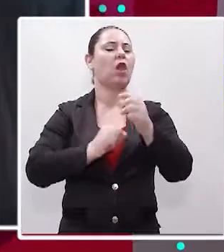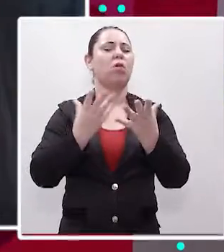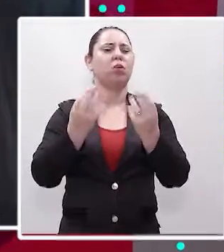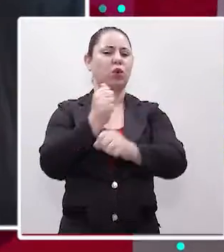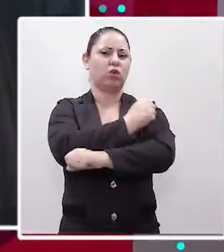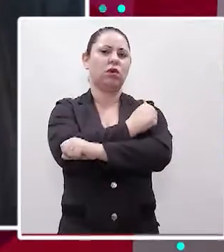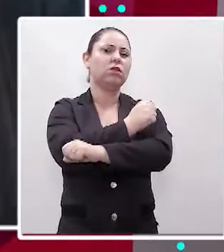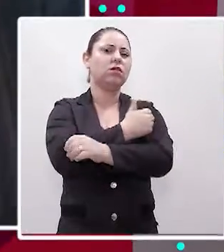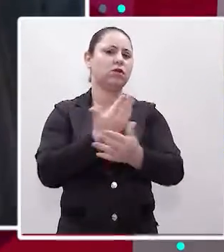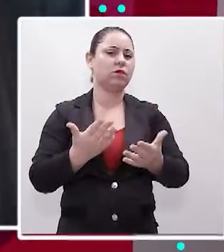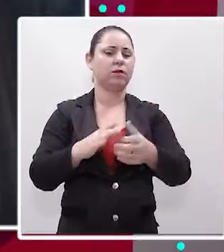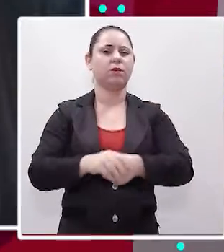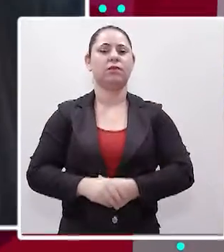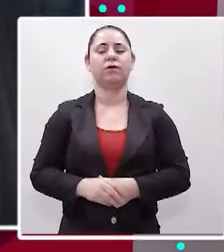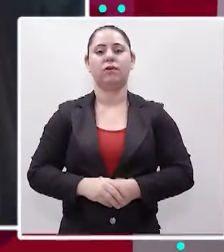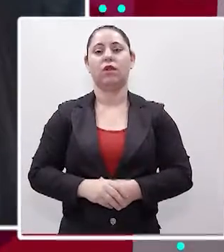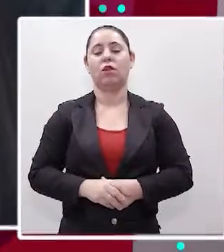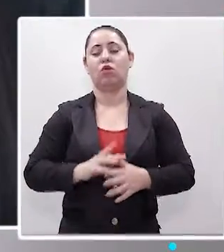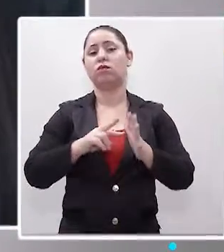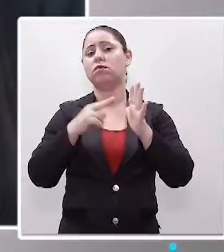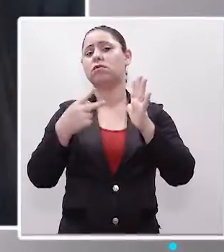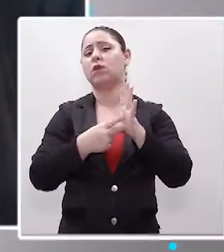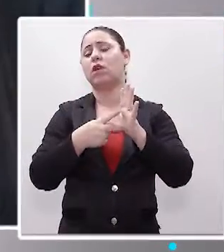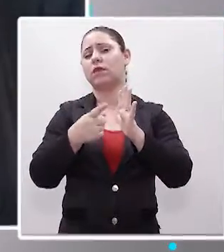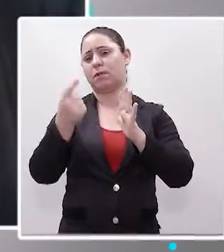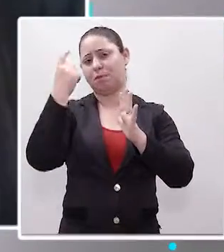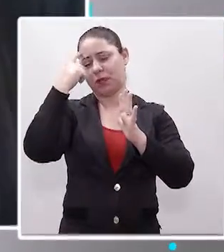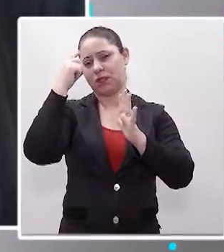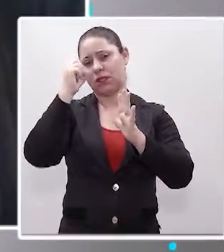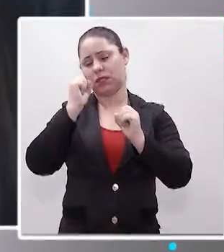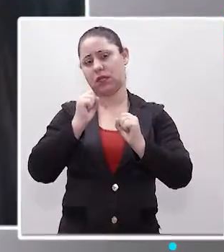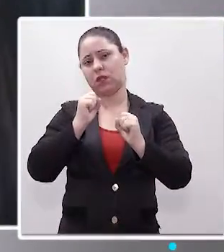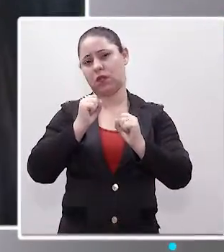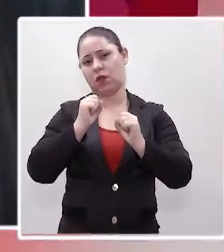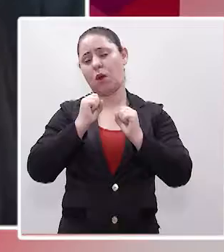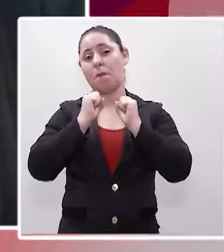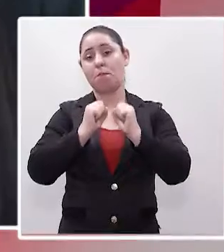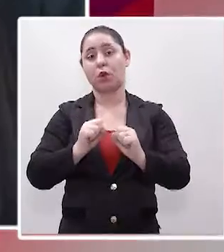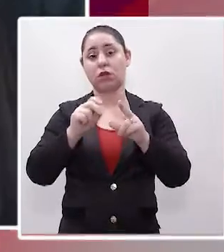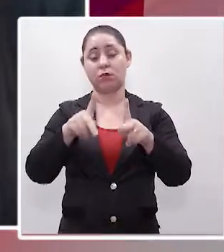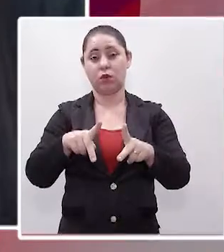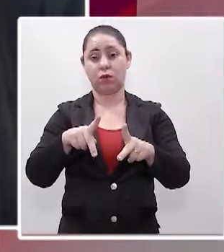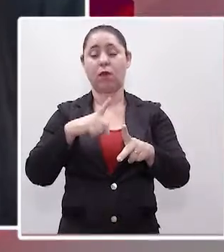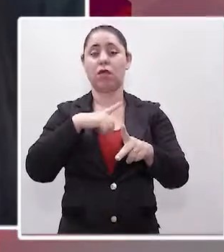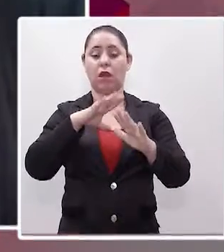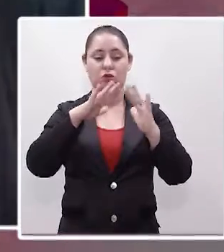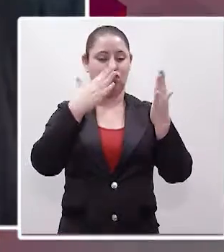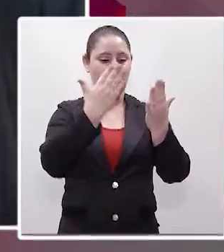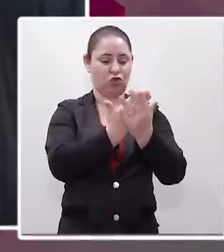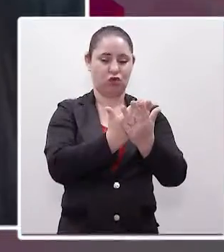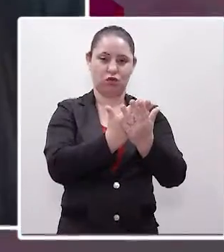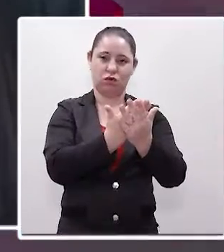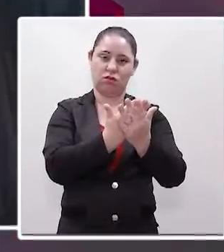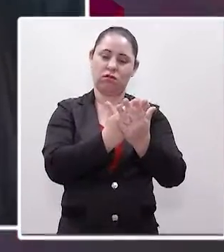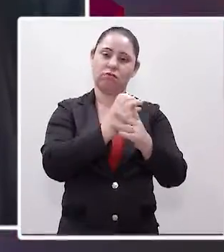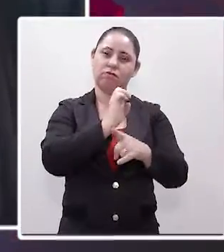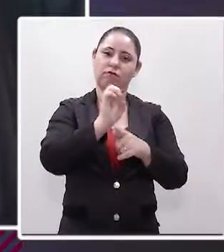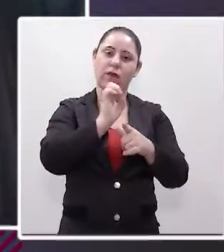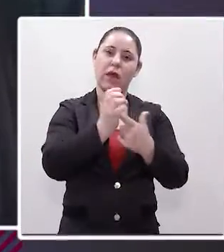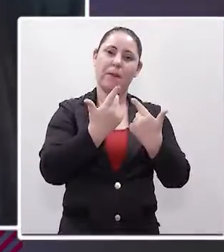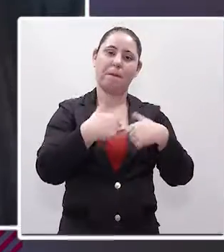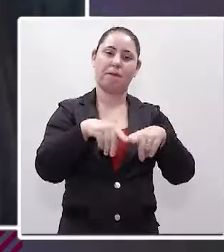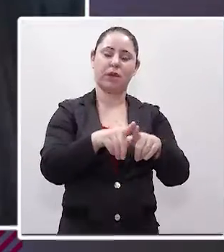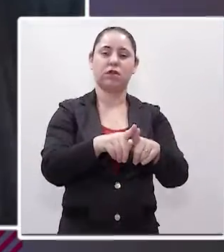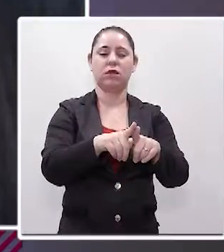É muito estudante. Nesse sentido, a senhora acha que o tratamento dado pelo poder público, a senhora citou o exemplo da Rede Estadual de Ensino, que